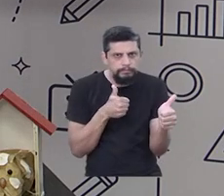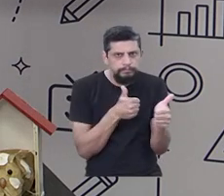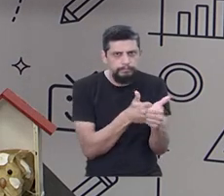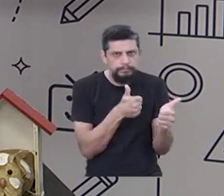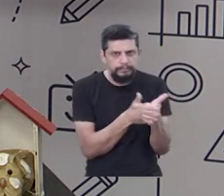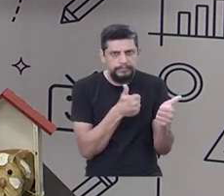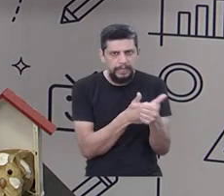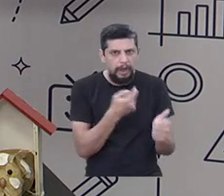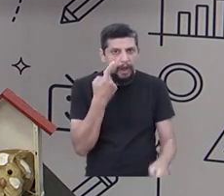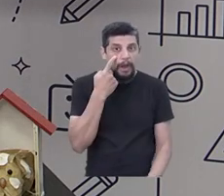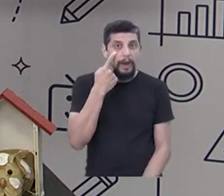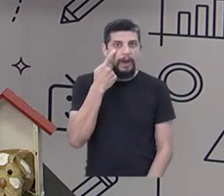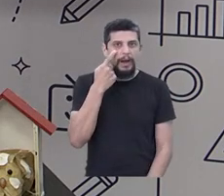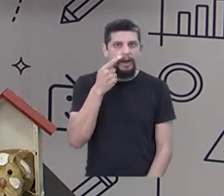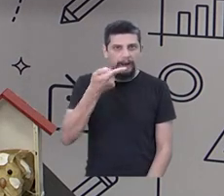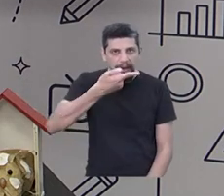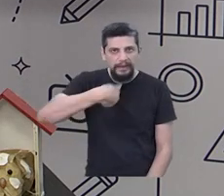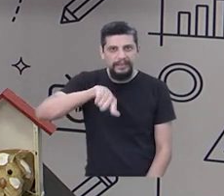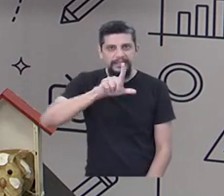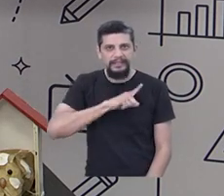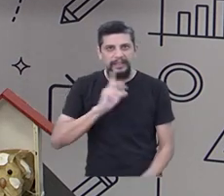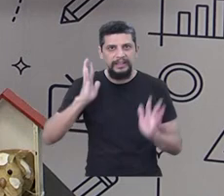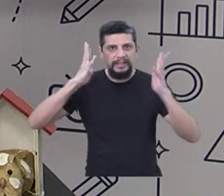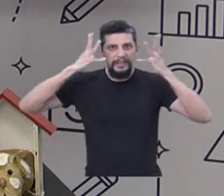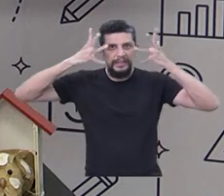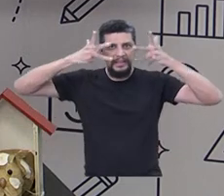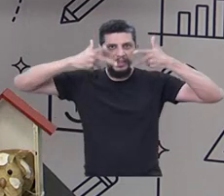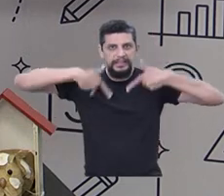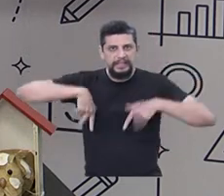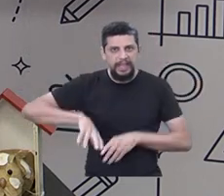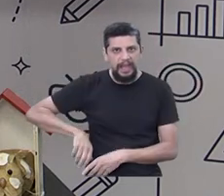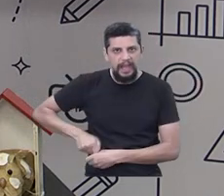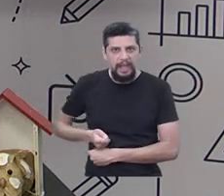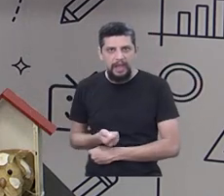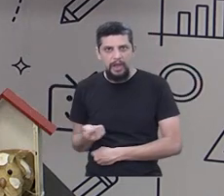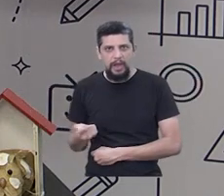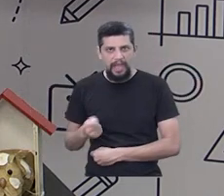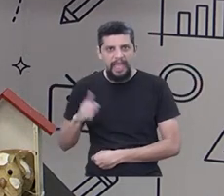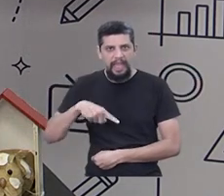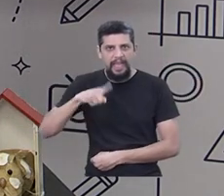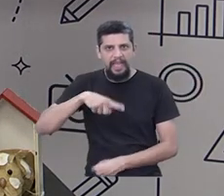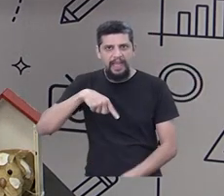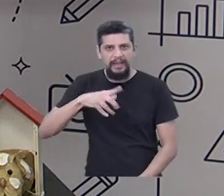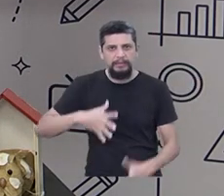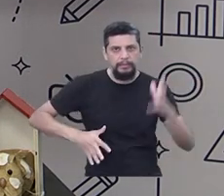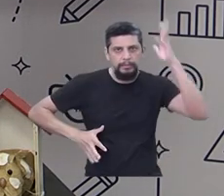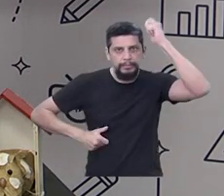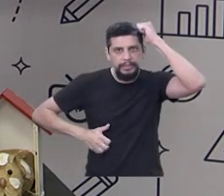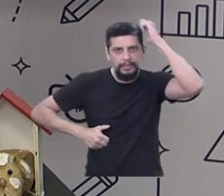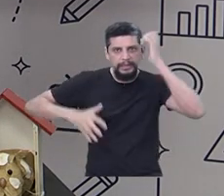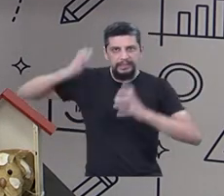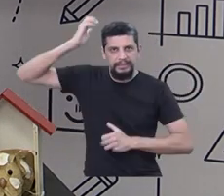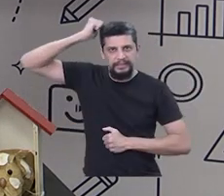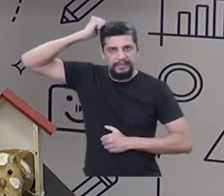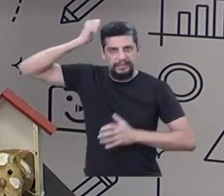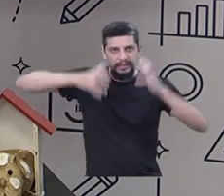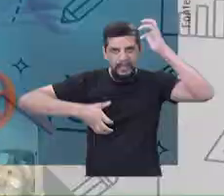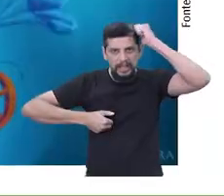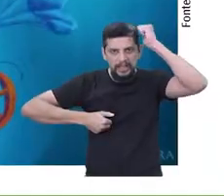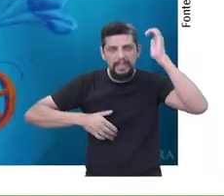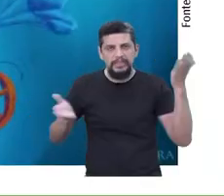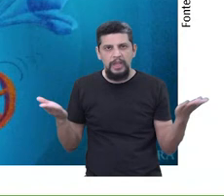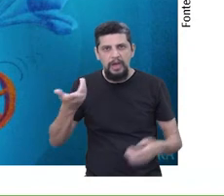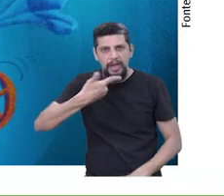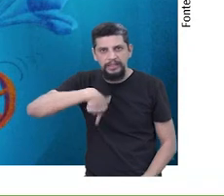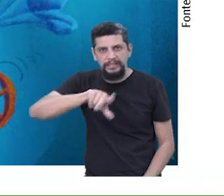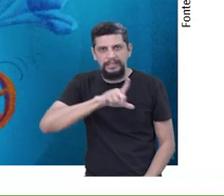perto. Olhem só, nós temos ali um animal que tem um rabinho, é um macaco. Na nossa história de hoje,